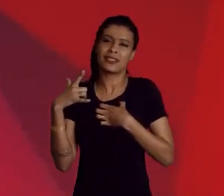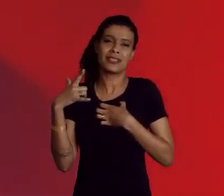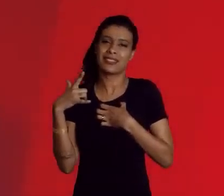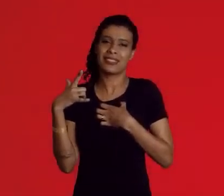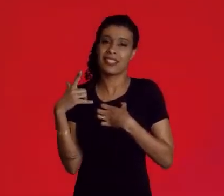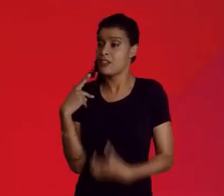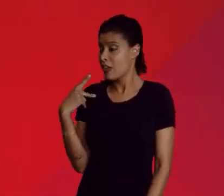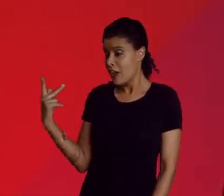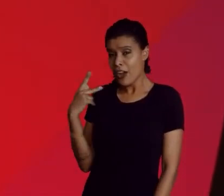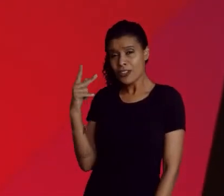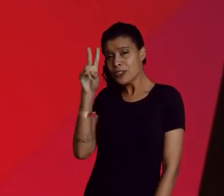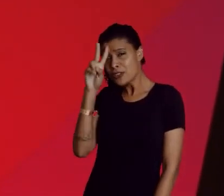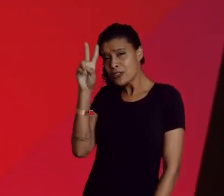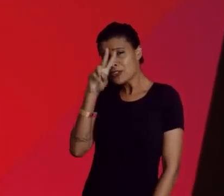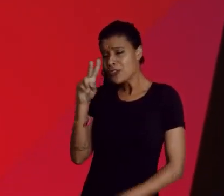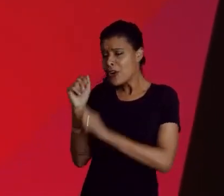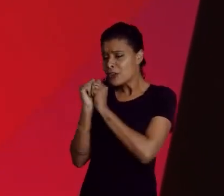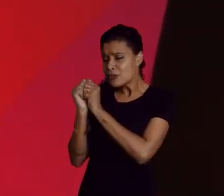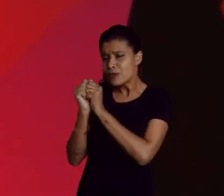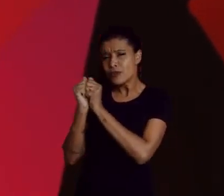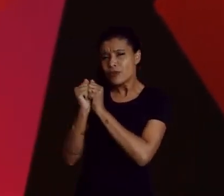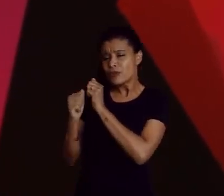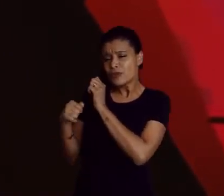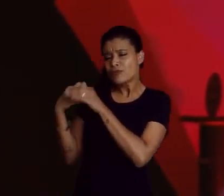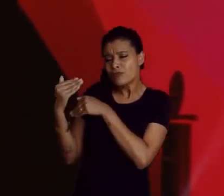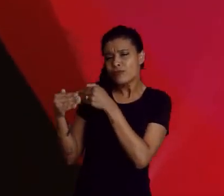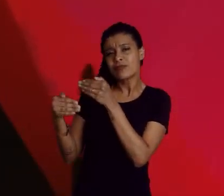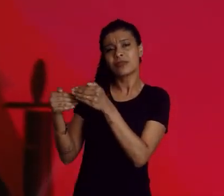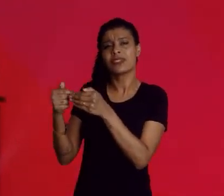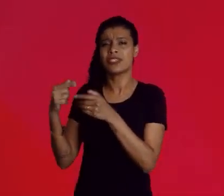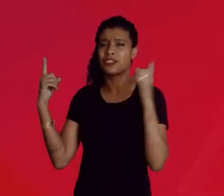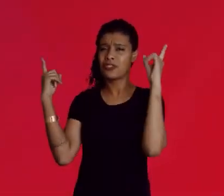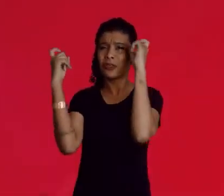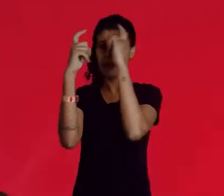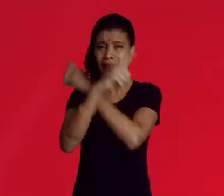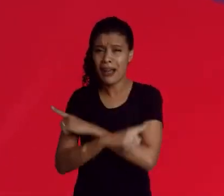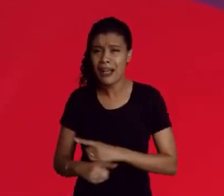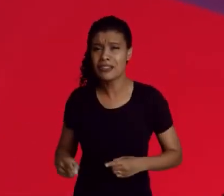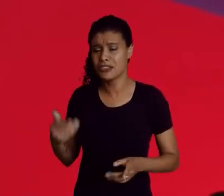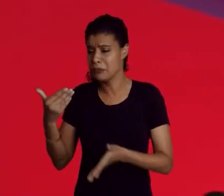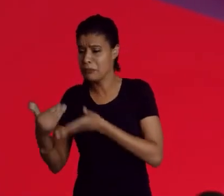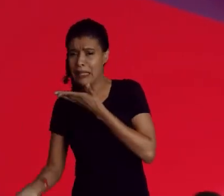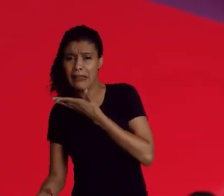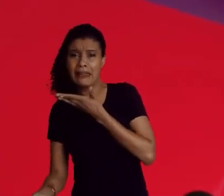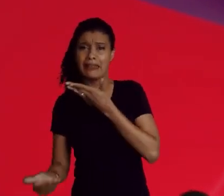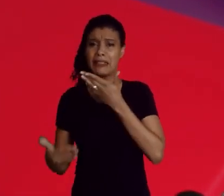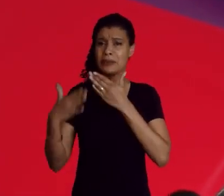construiu uma história juntos. Uma história de dificuldades, de perdas, de sucessos.